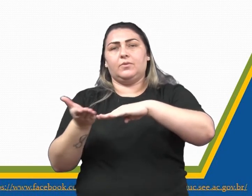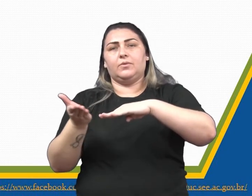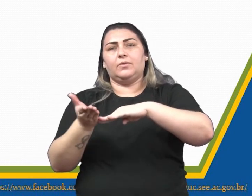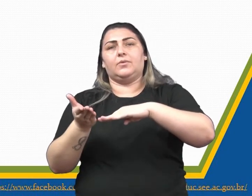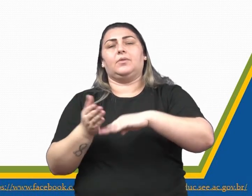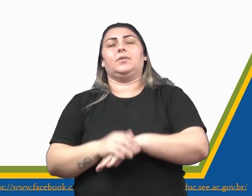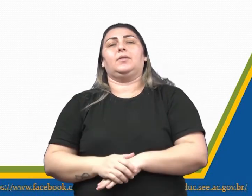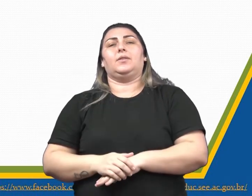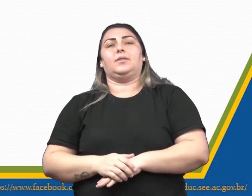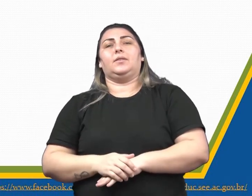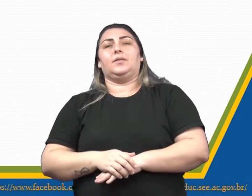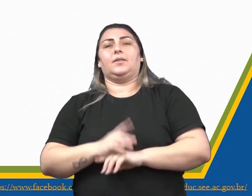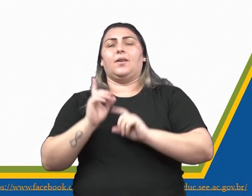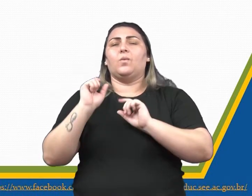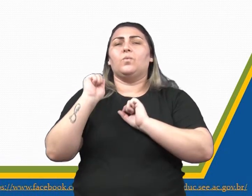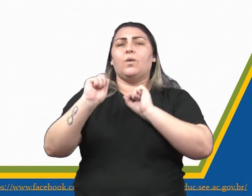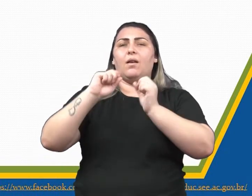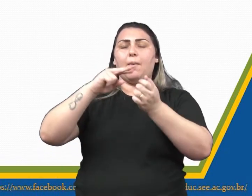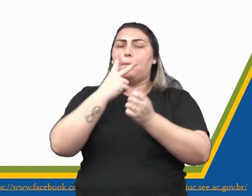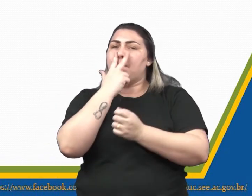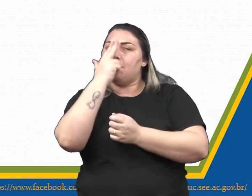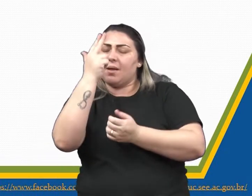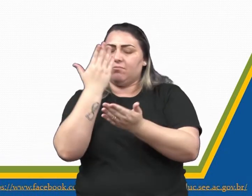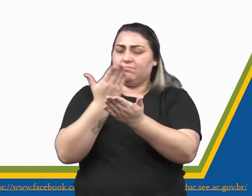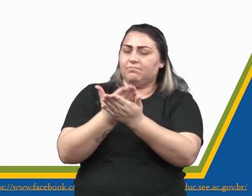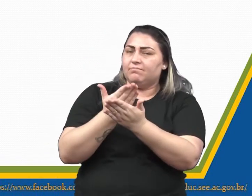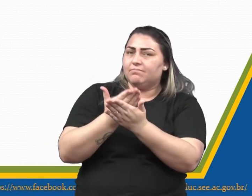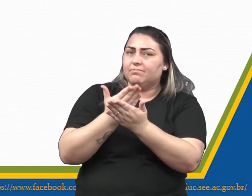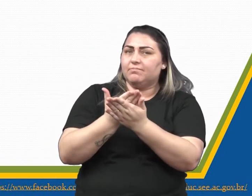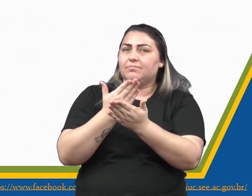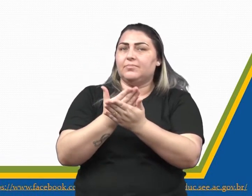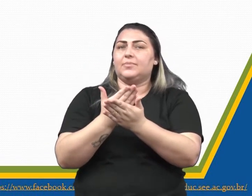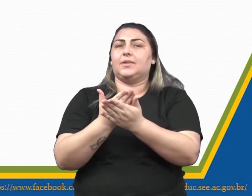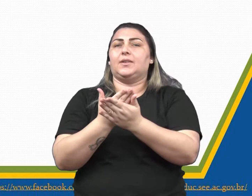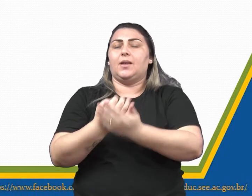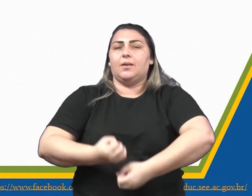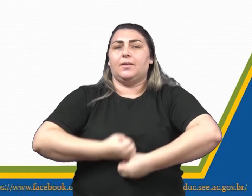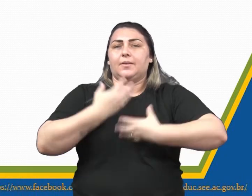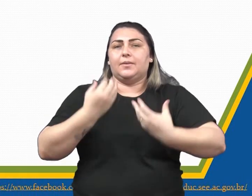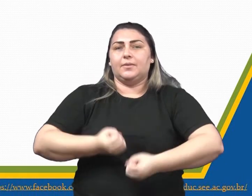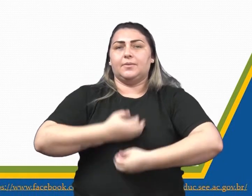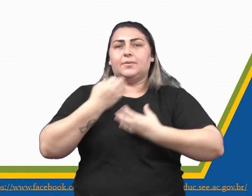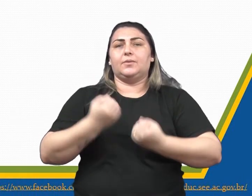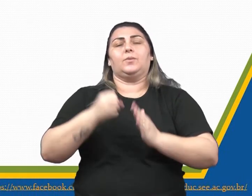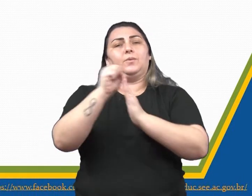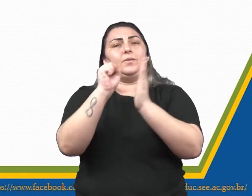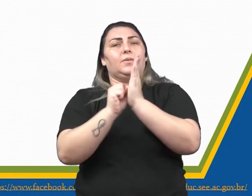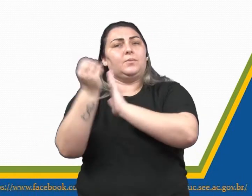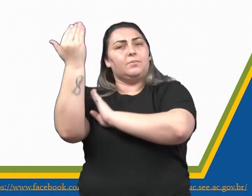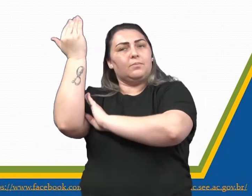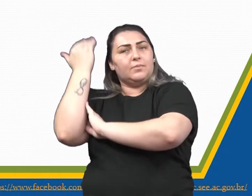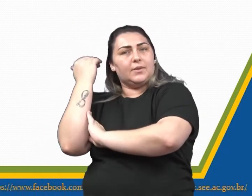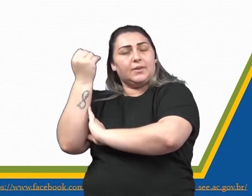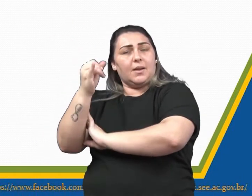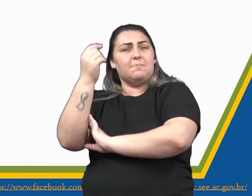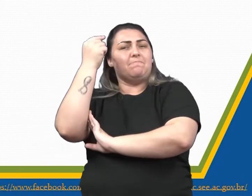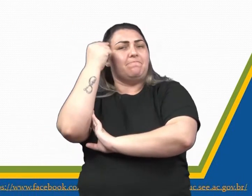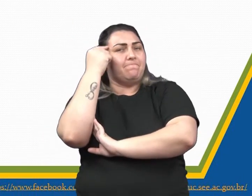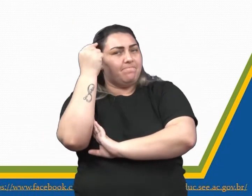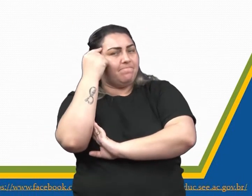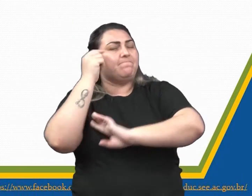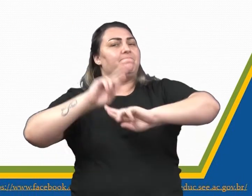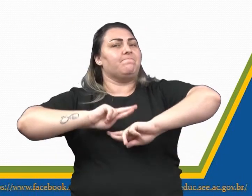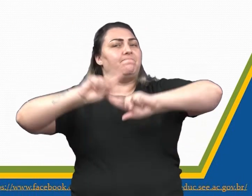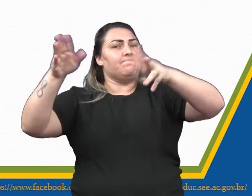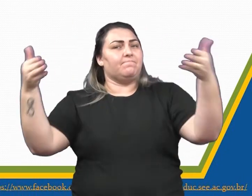expressões, a semelhança do que fazemos ao estudar essas manifestações poéticas nos séculos anteriores. Se você parar para pensar, é bem